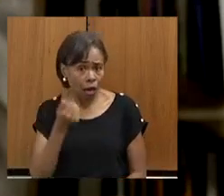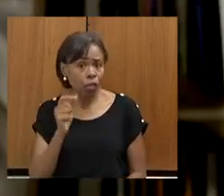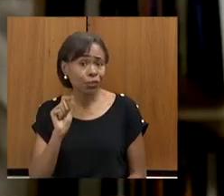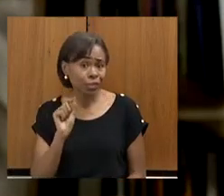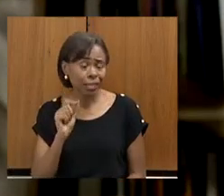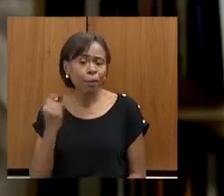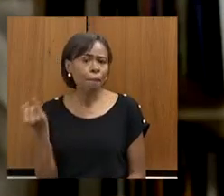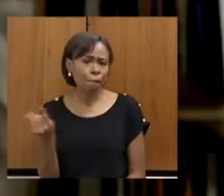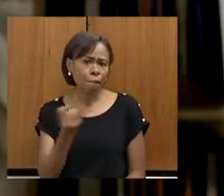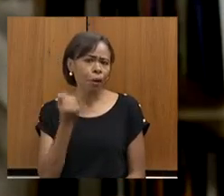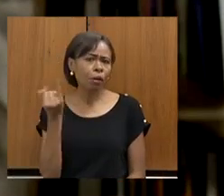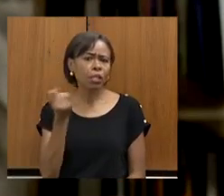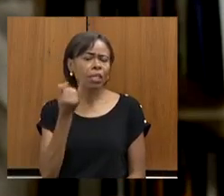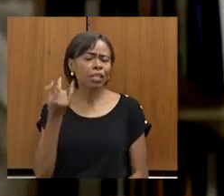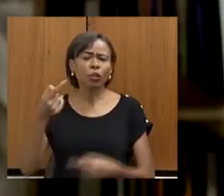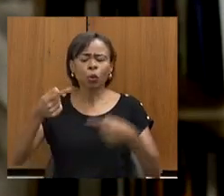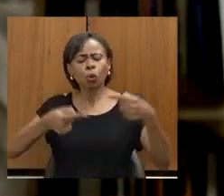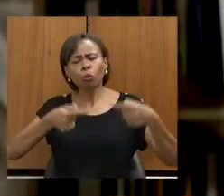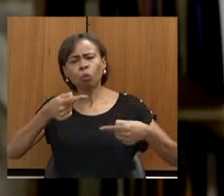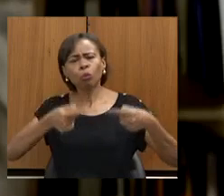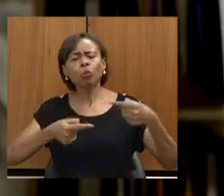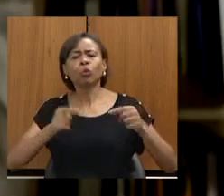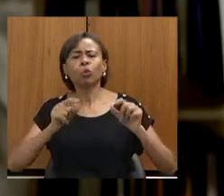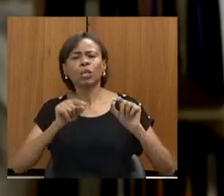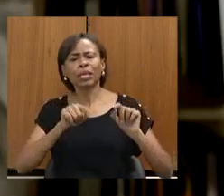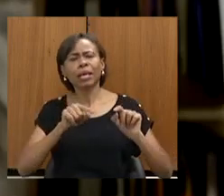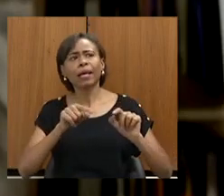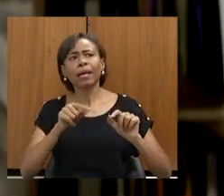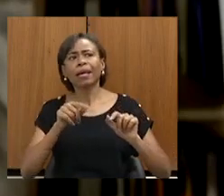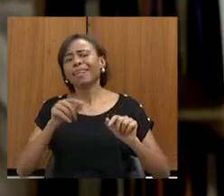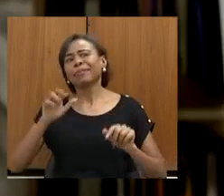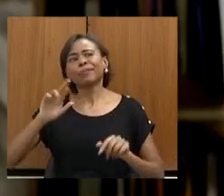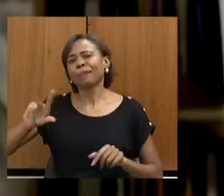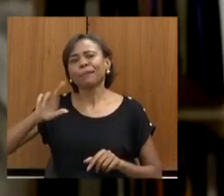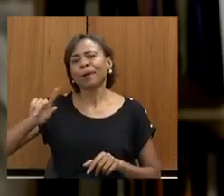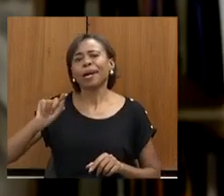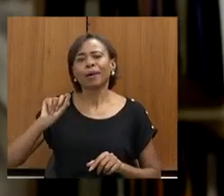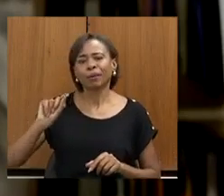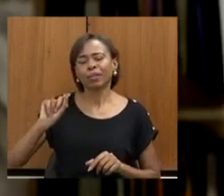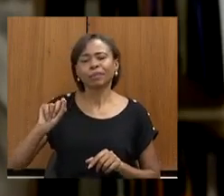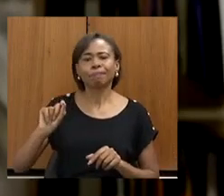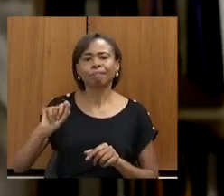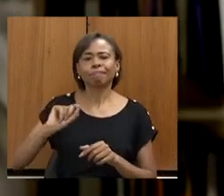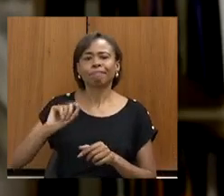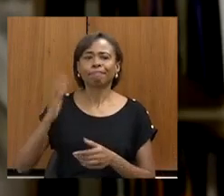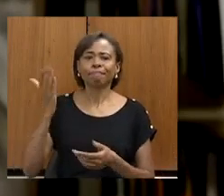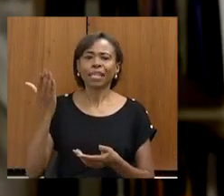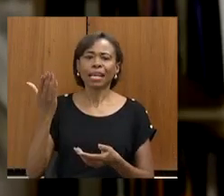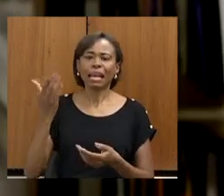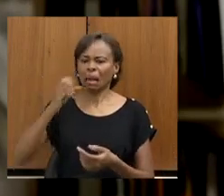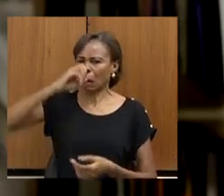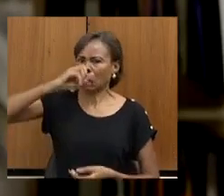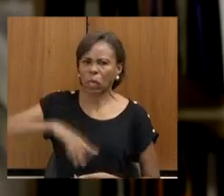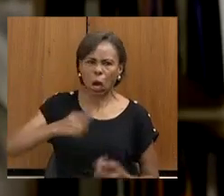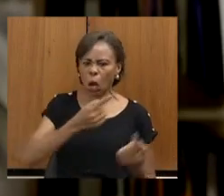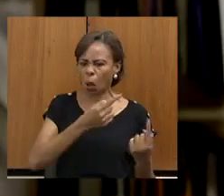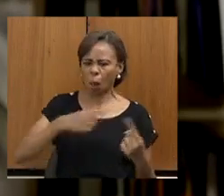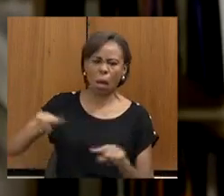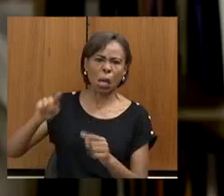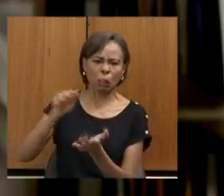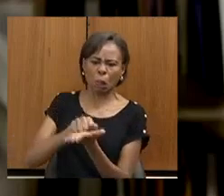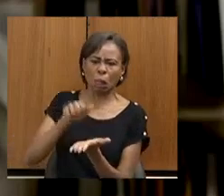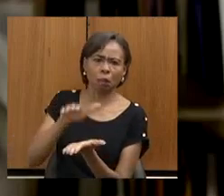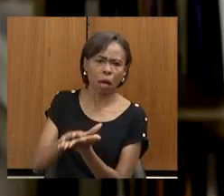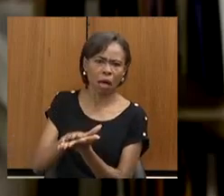interessante não é combater também com agressão ou com punição,